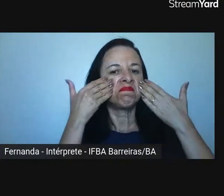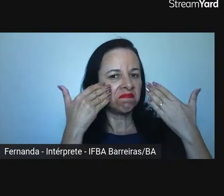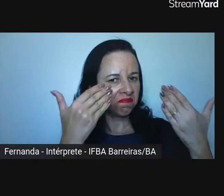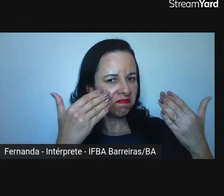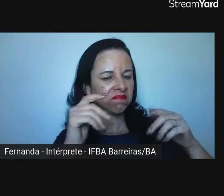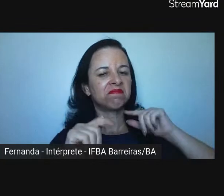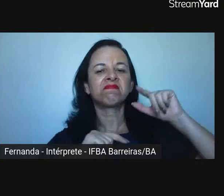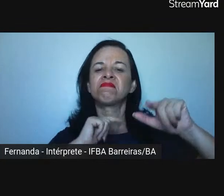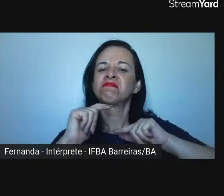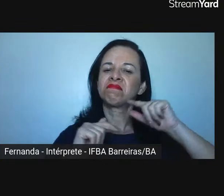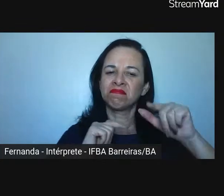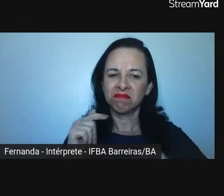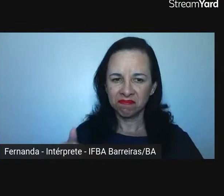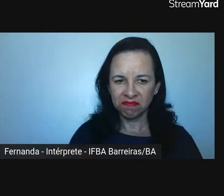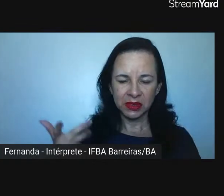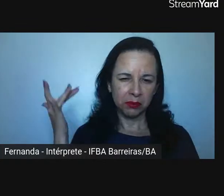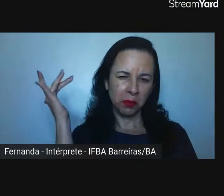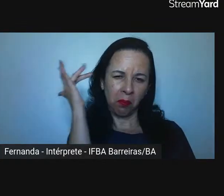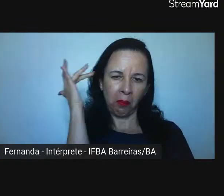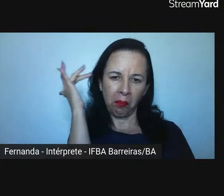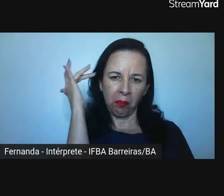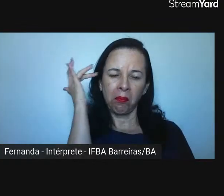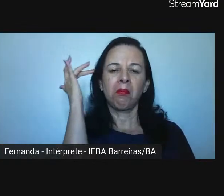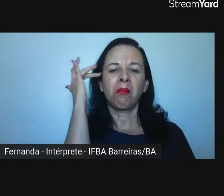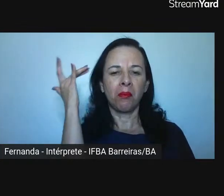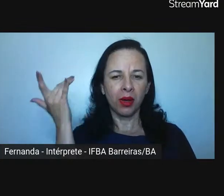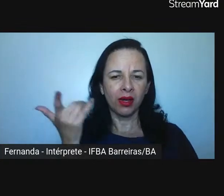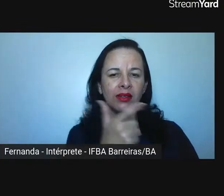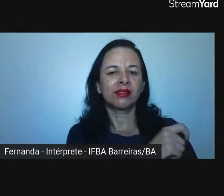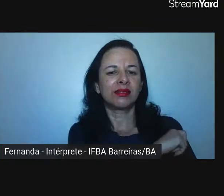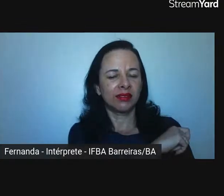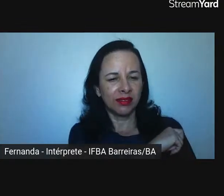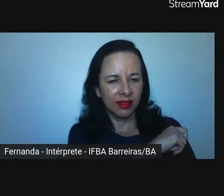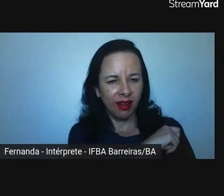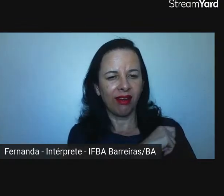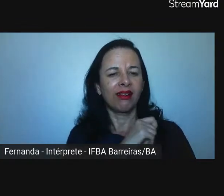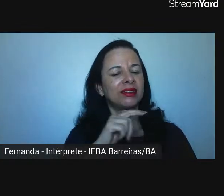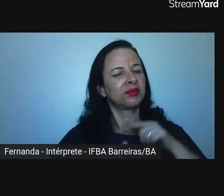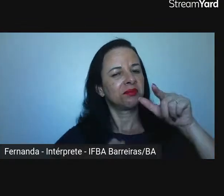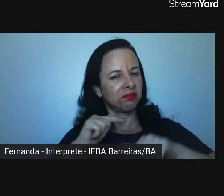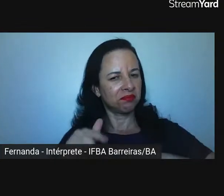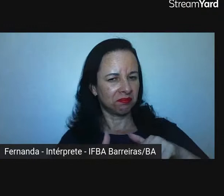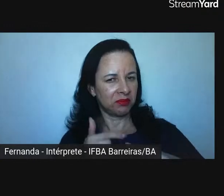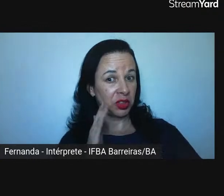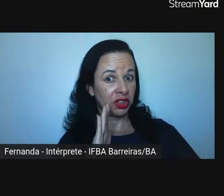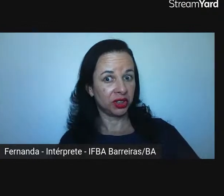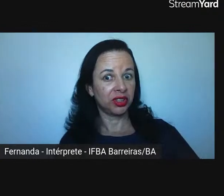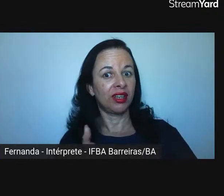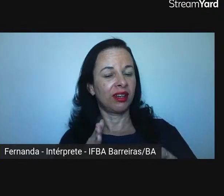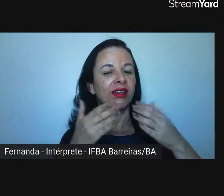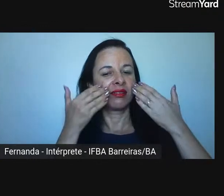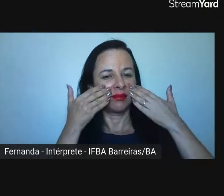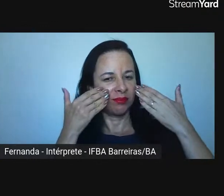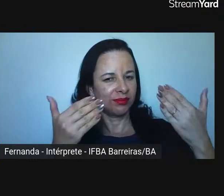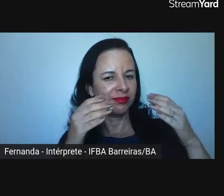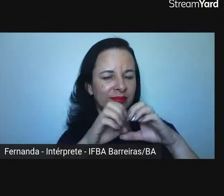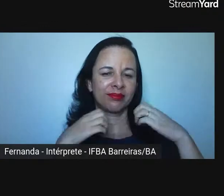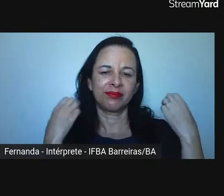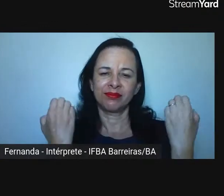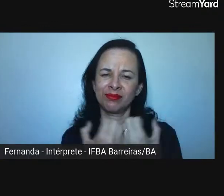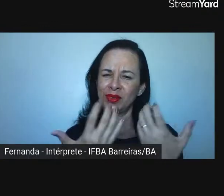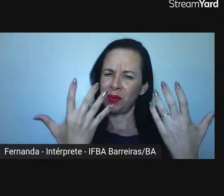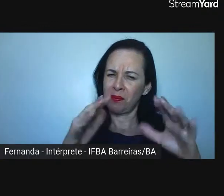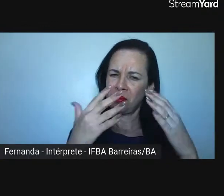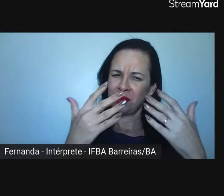impressionante a maturidade dos alunos e dos trabalhos apresentados no evento a parabenizar comissão